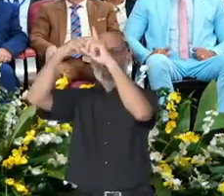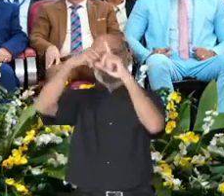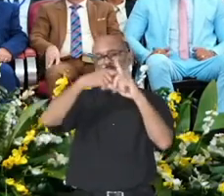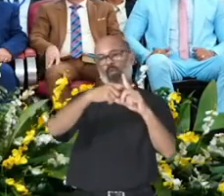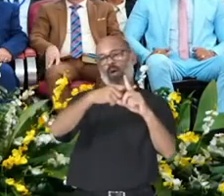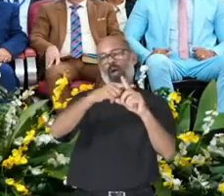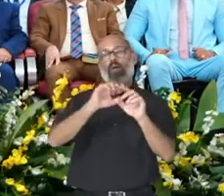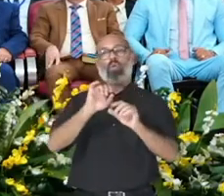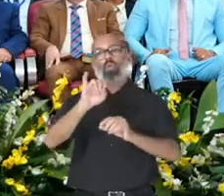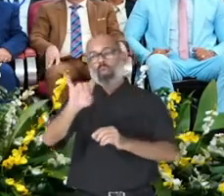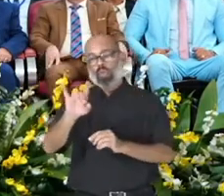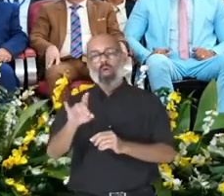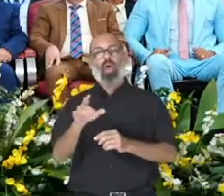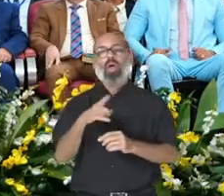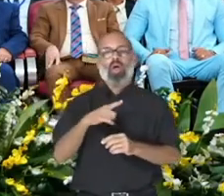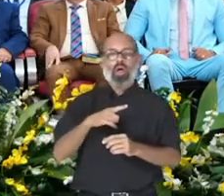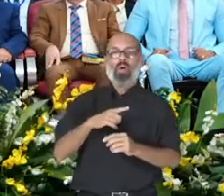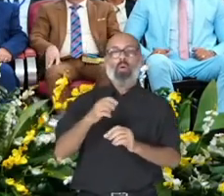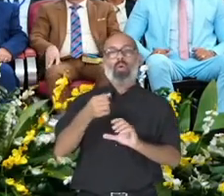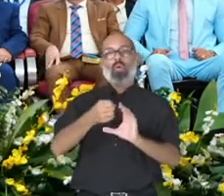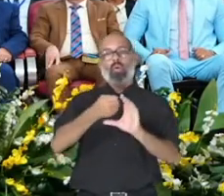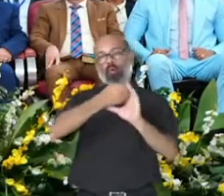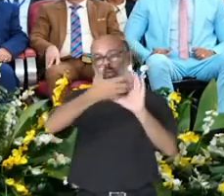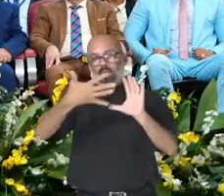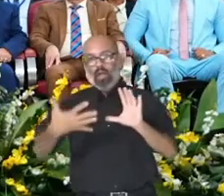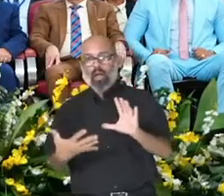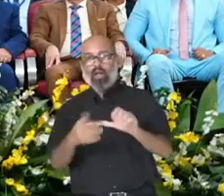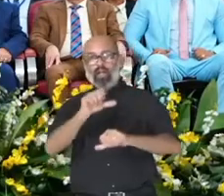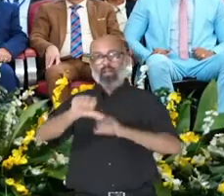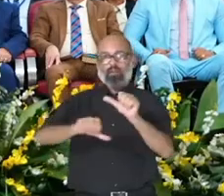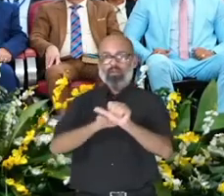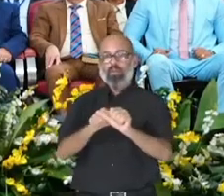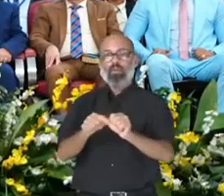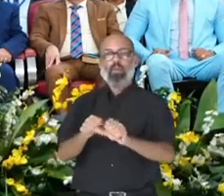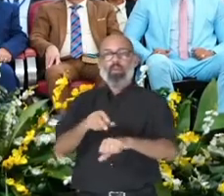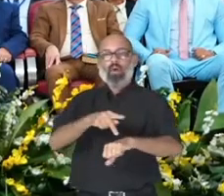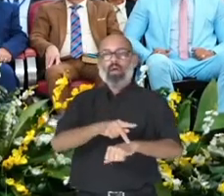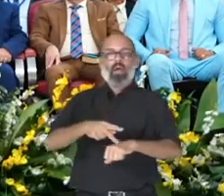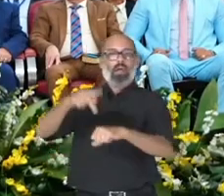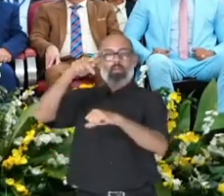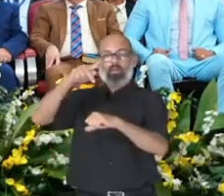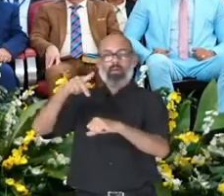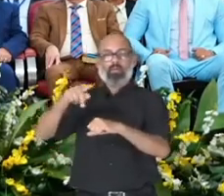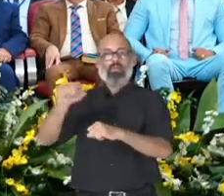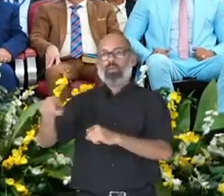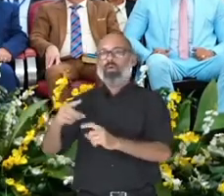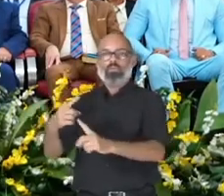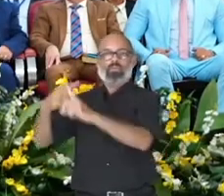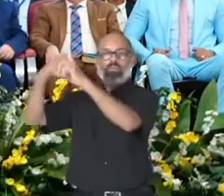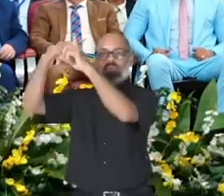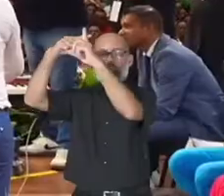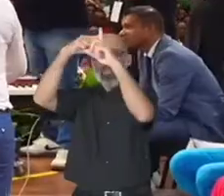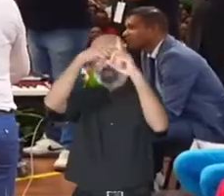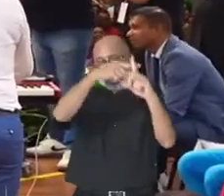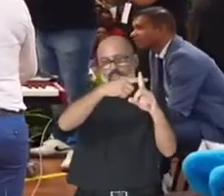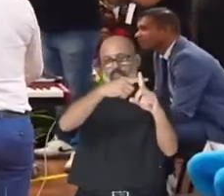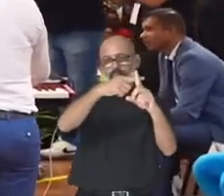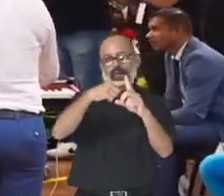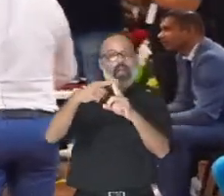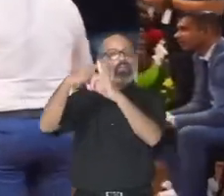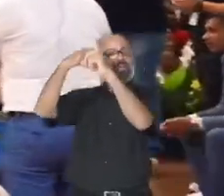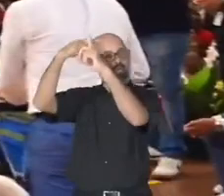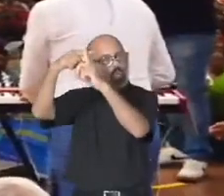Só existe uma maneira de você ter o caráter cristão transformado, não é em Pentecoste, é no Gólgota, é na